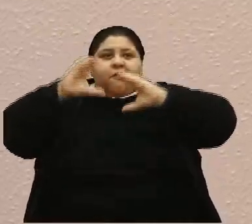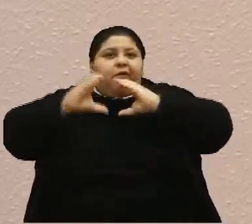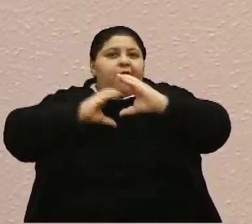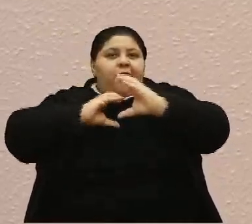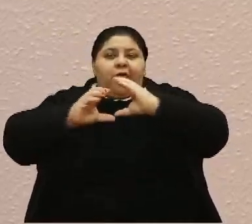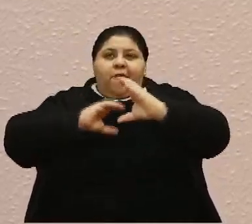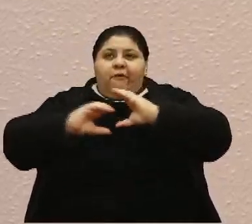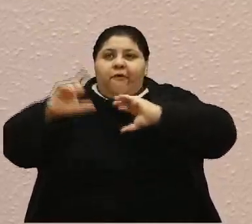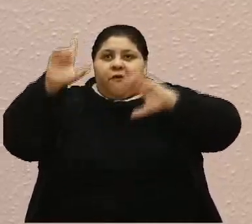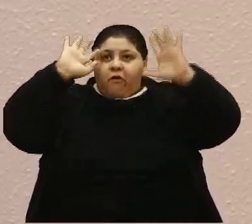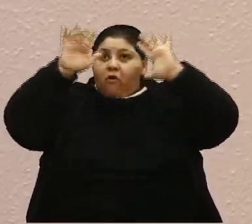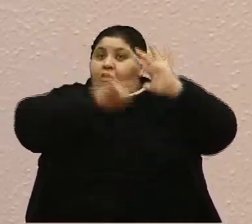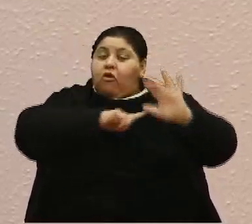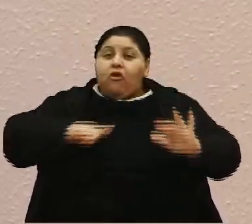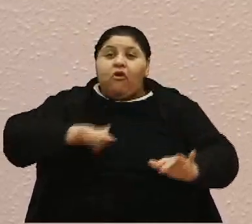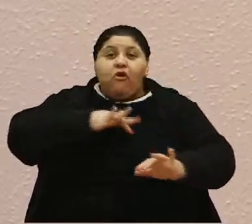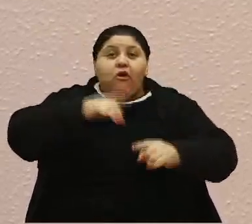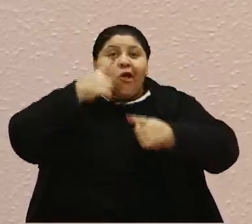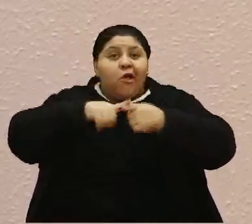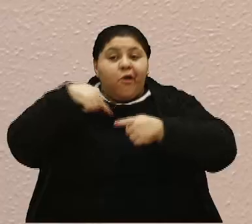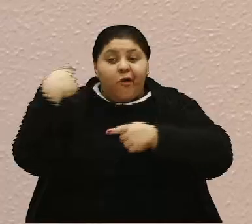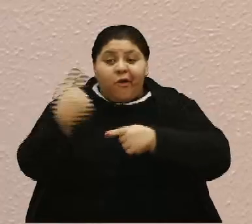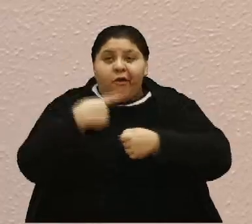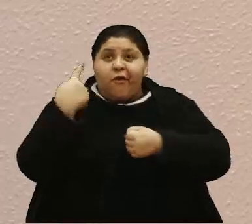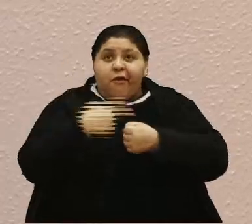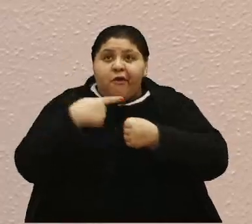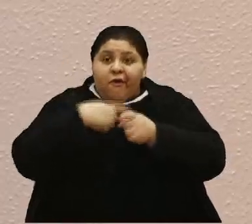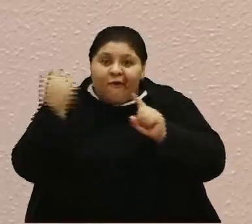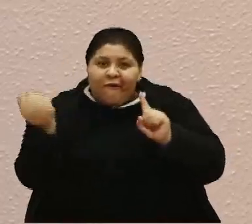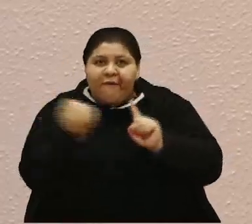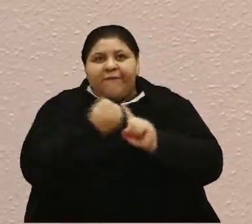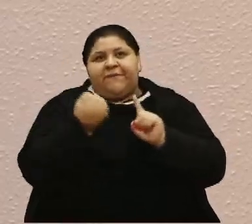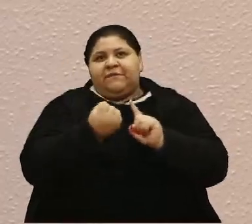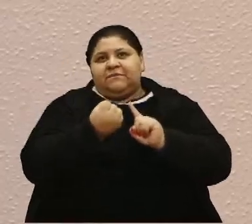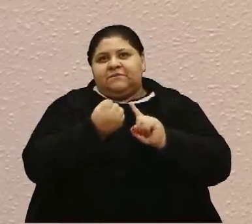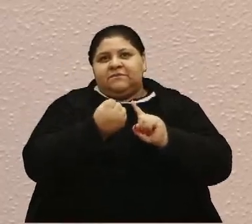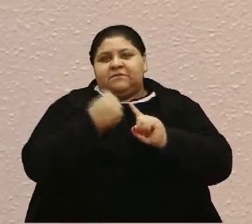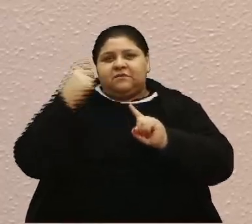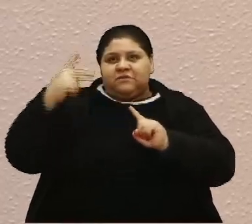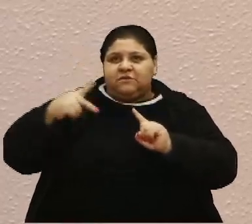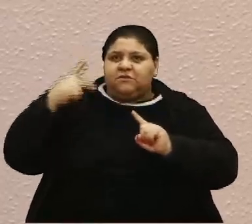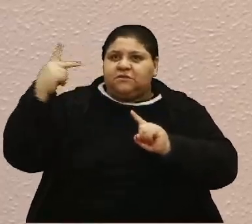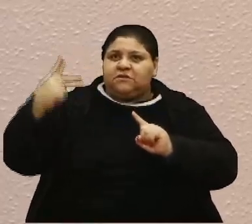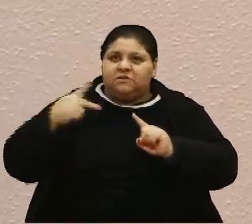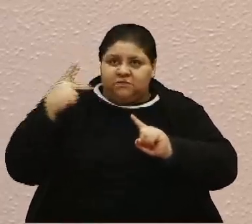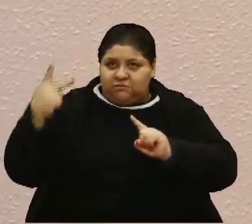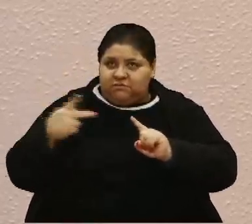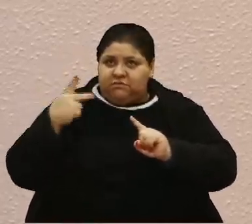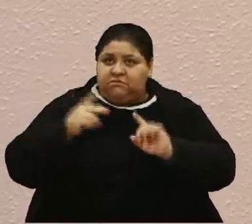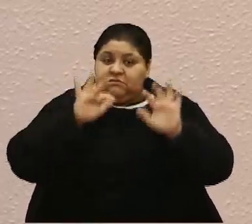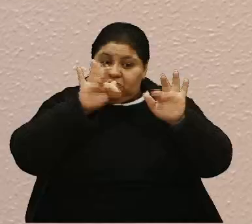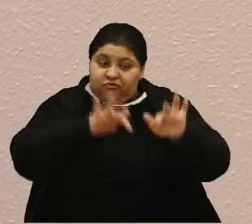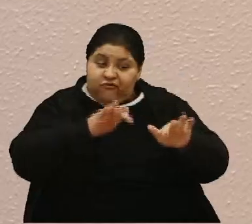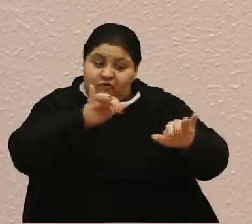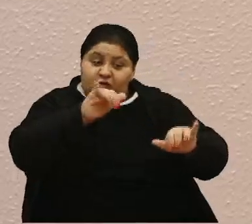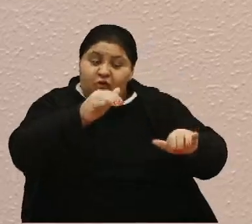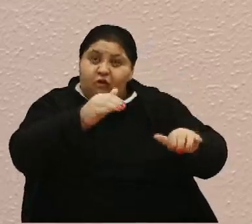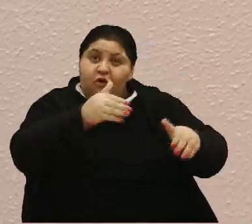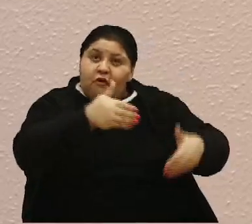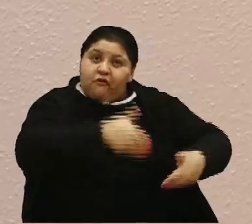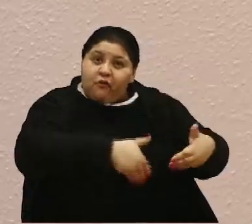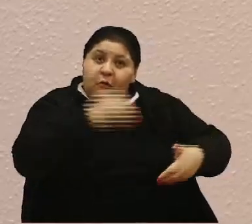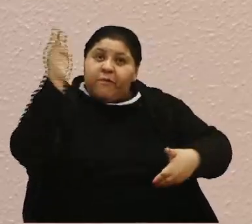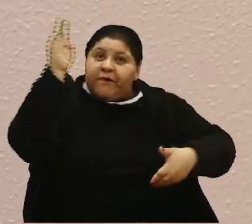é invenção do governo federal, porque a nossa cidade é impactada diretamente pelas políticas que pretendem acabar com a fome no Brasil.